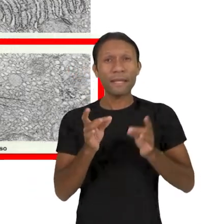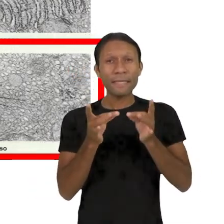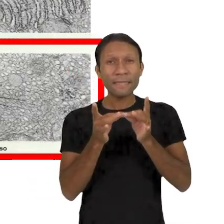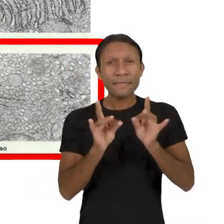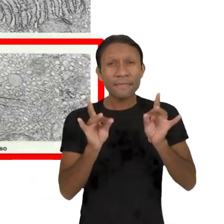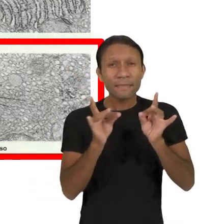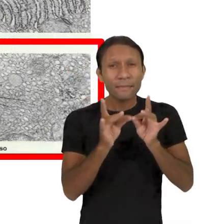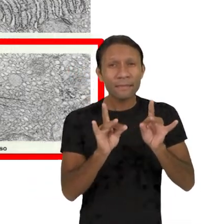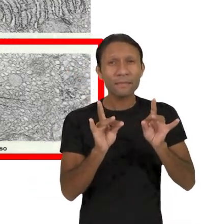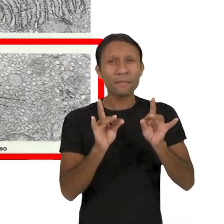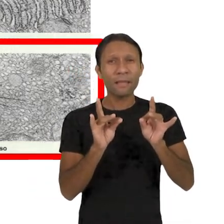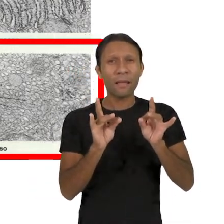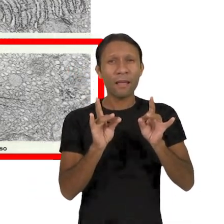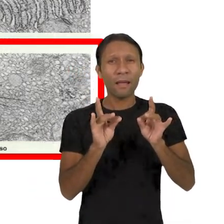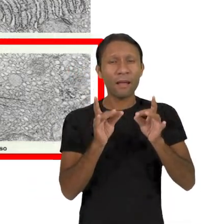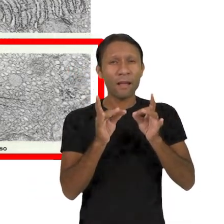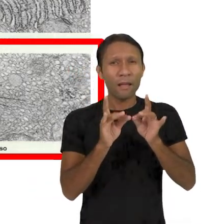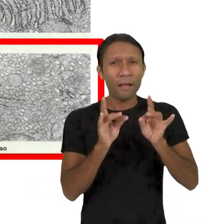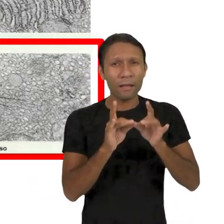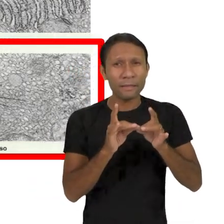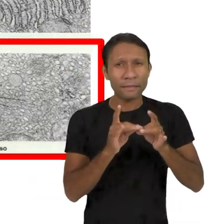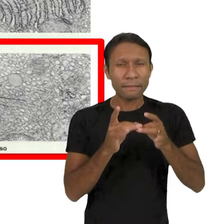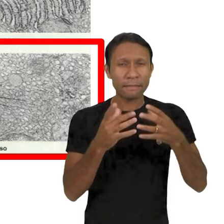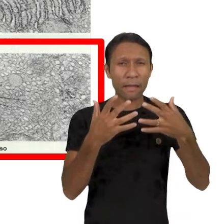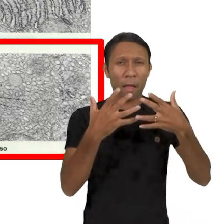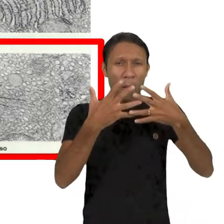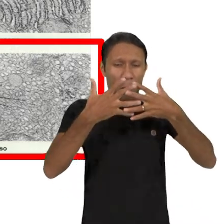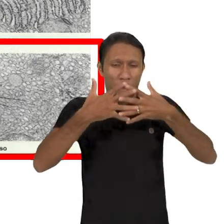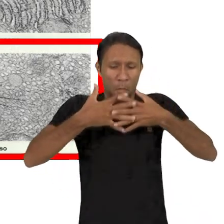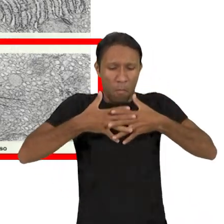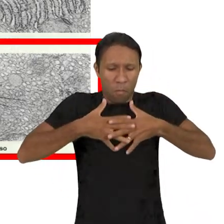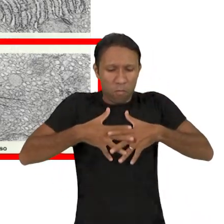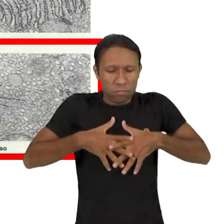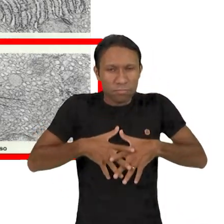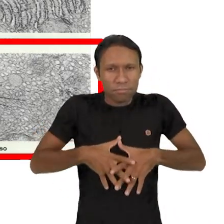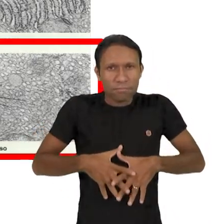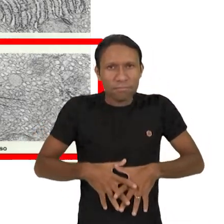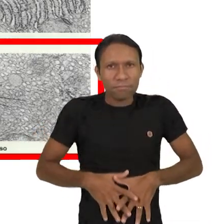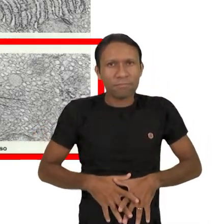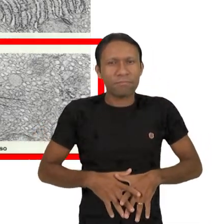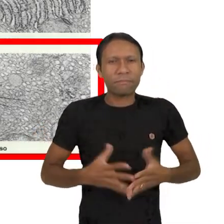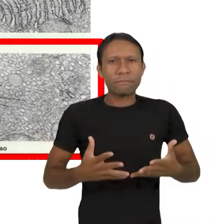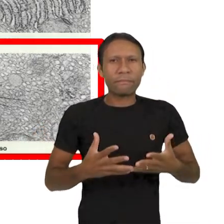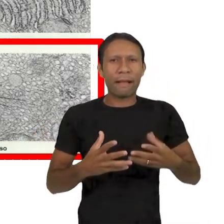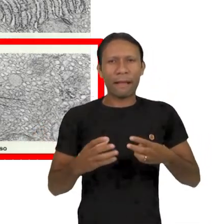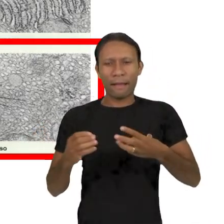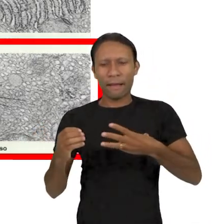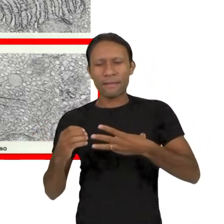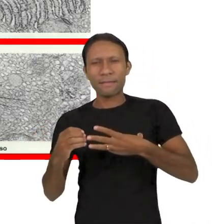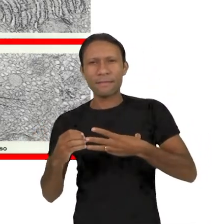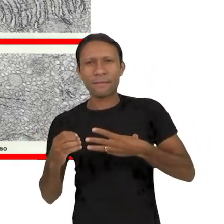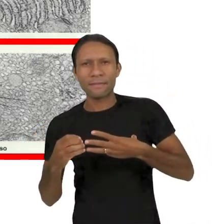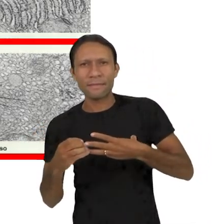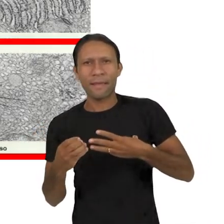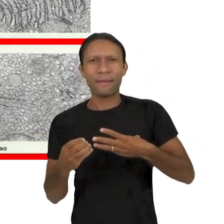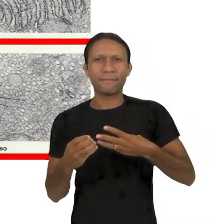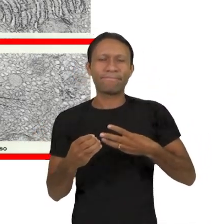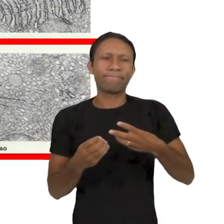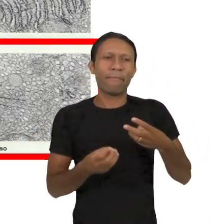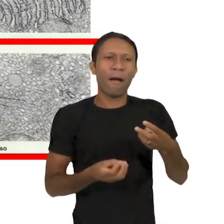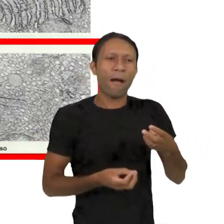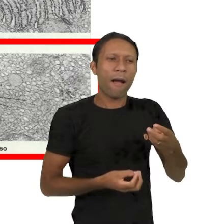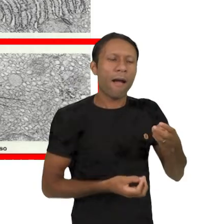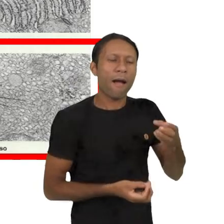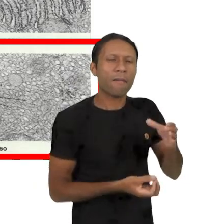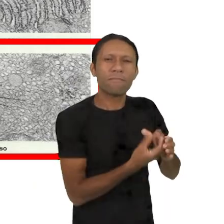de lipídios e hormônios esteroides. Tá? Por isso que eu falei, por exemplo, células glandulares têm uma quantidade